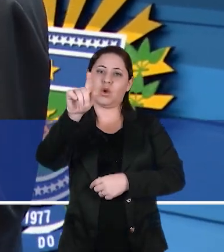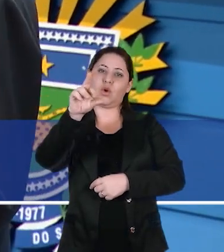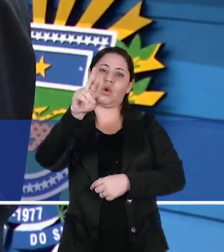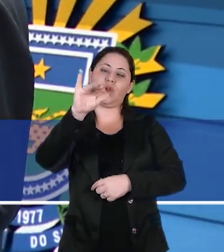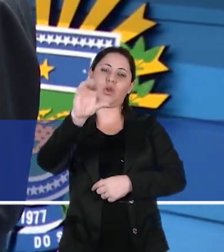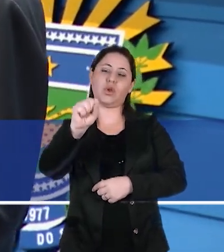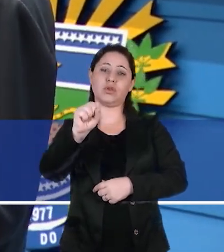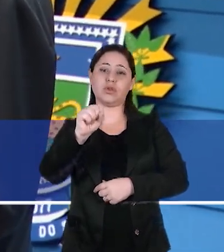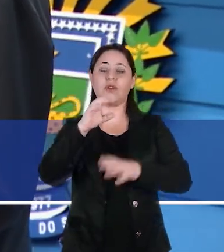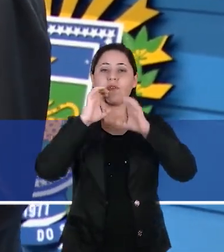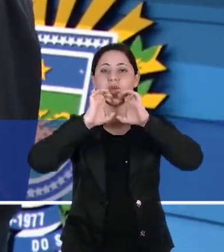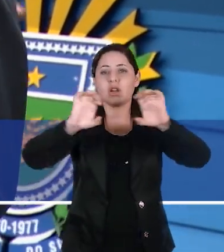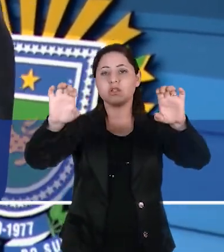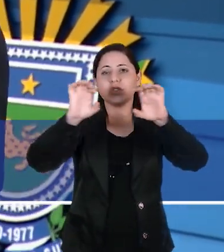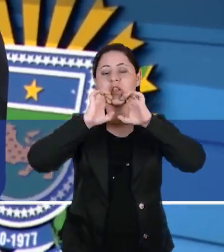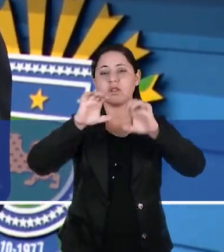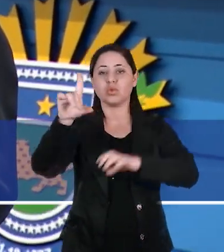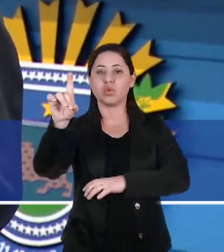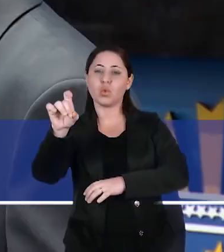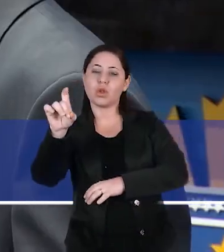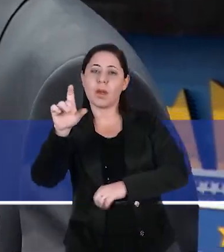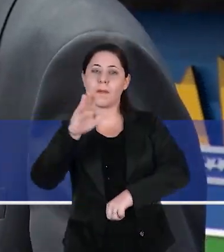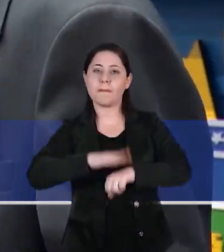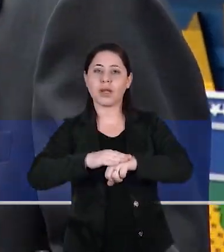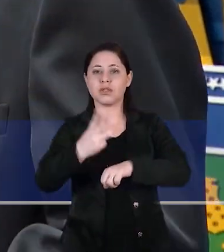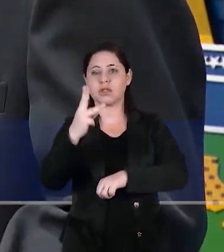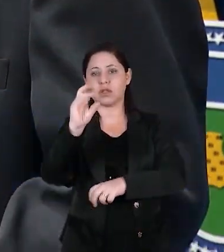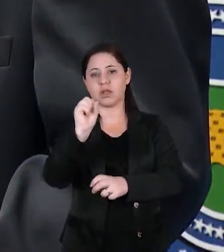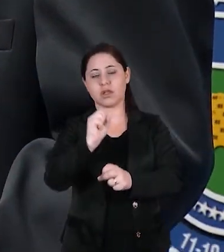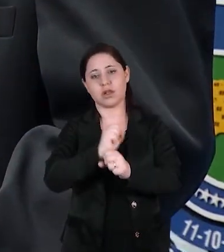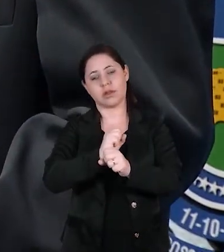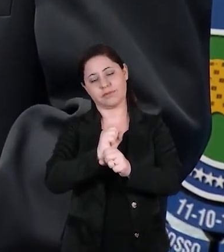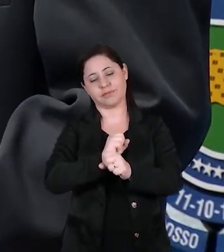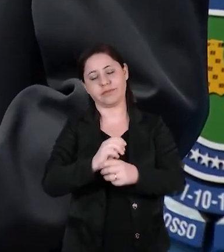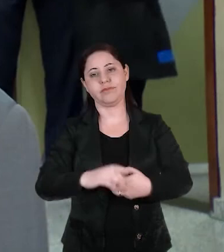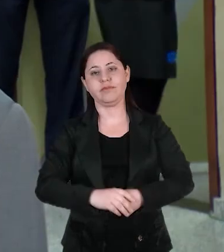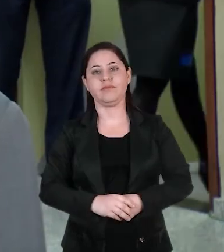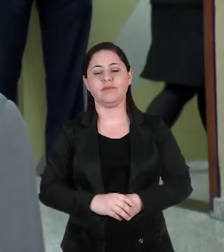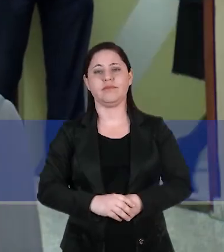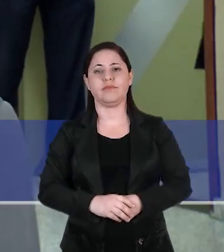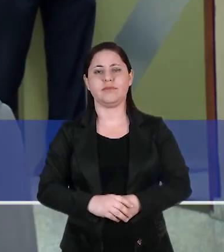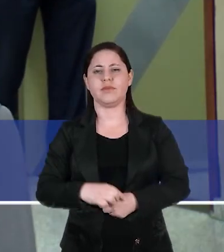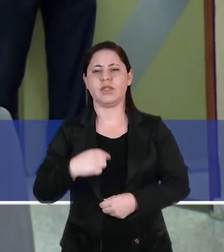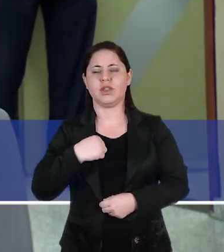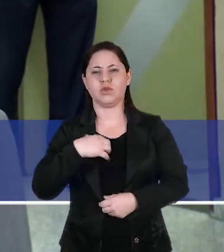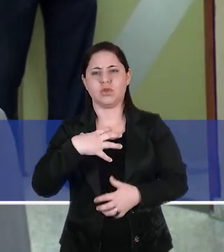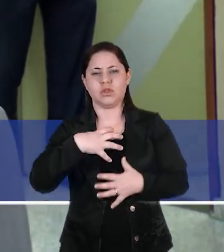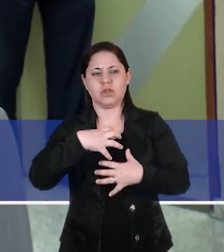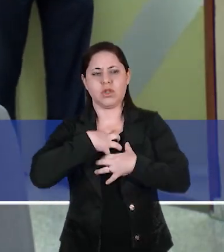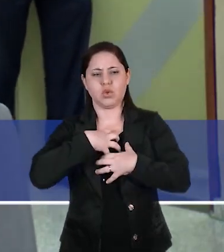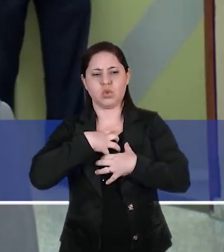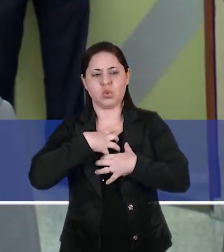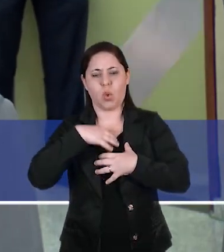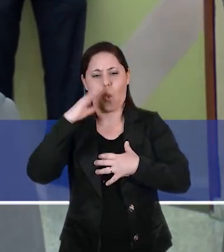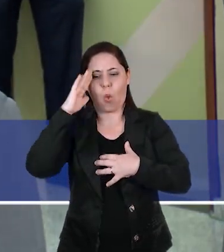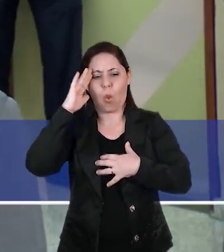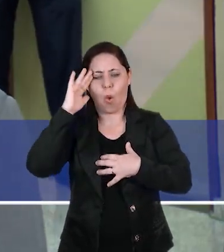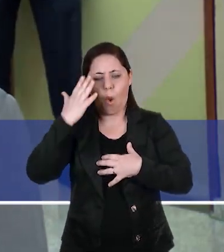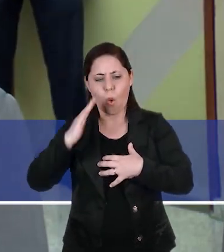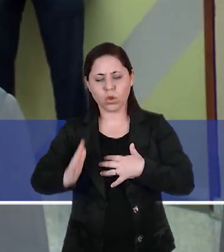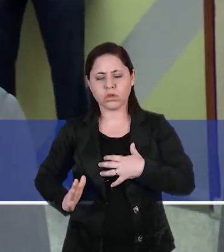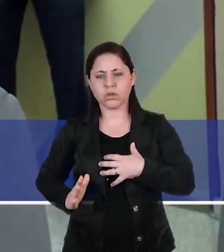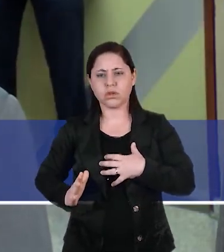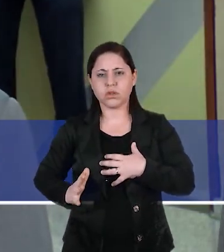realiza um trabalho de evangelização na região de Dourados há mais de 30 anos. Eu sinto muito honrado